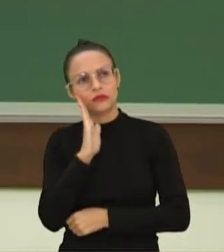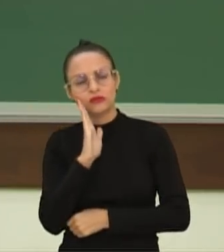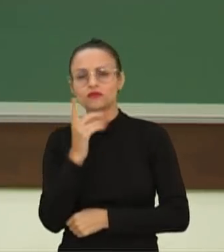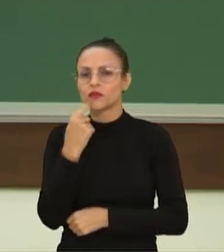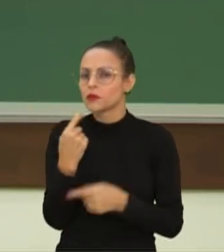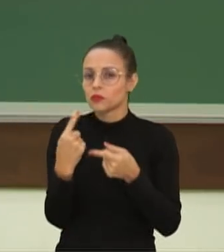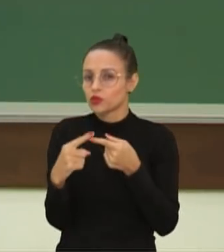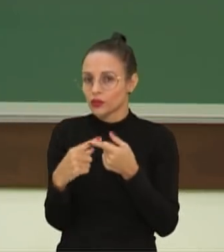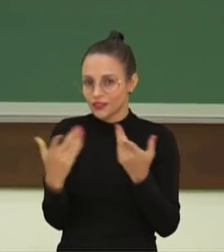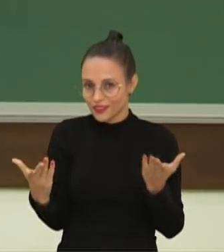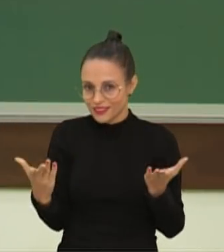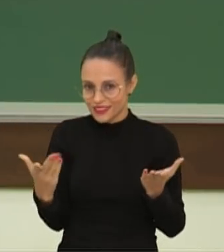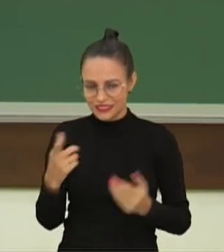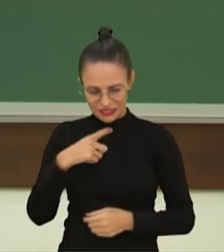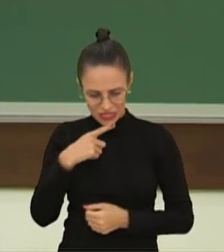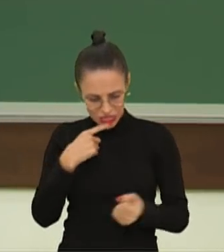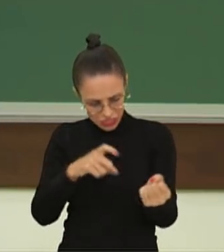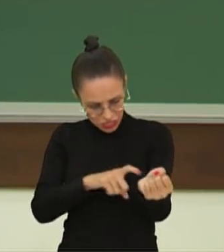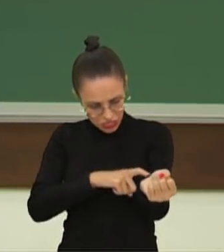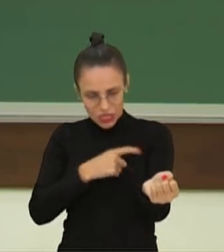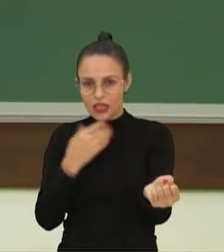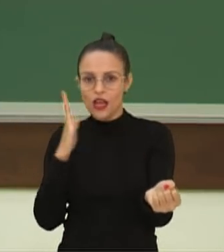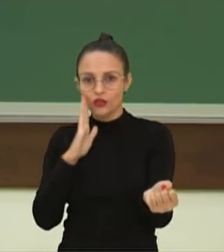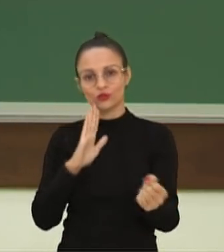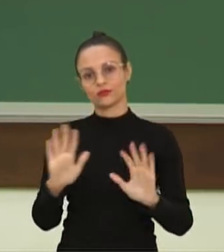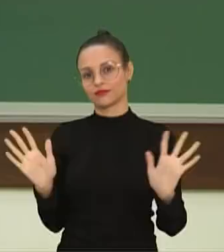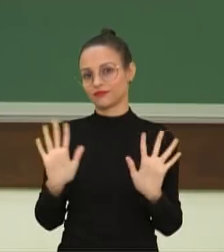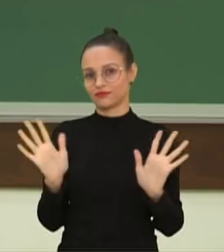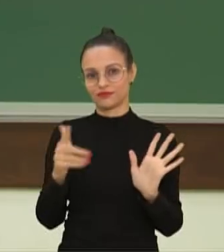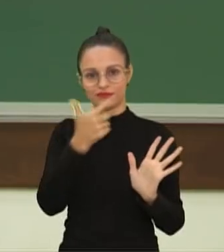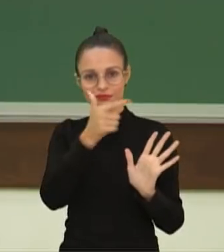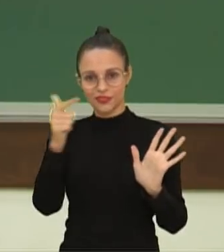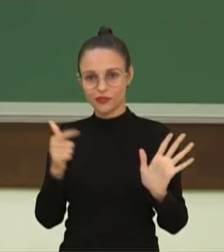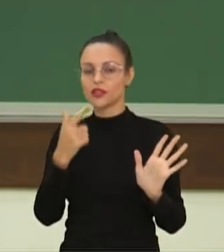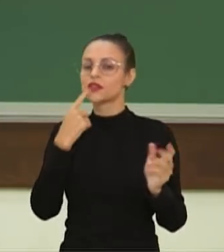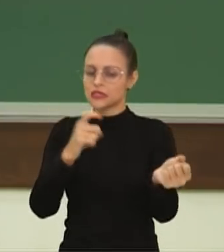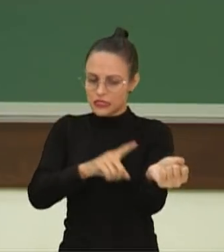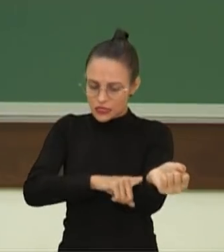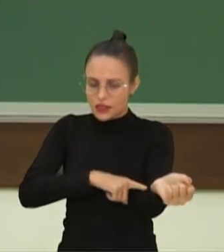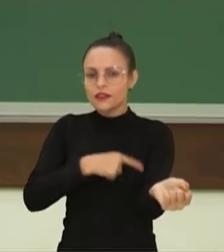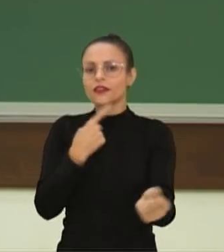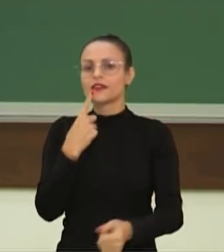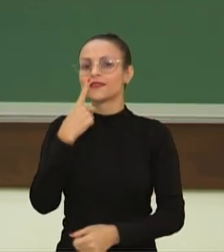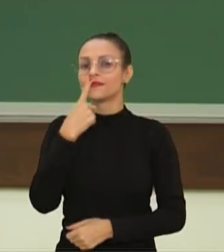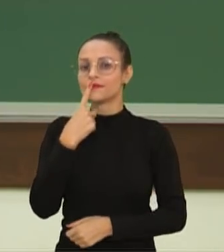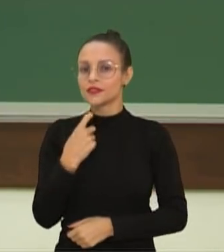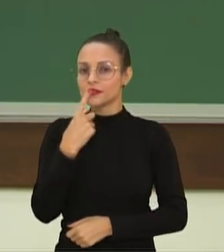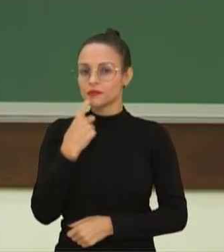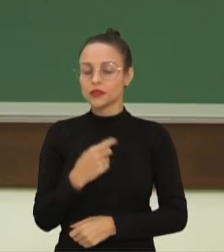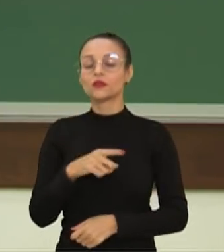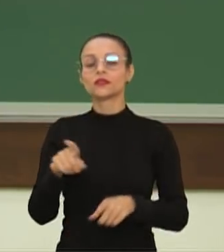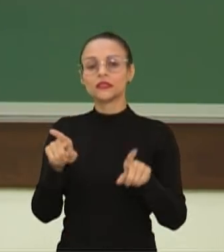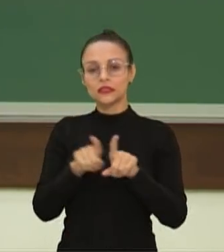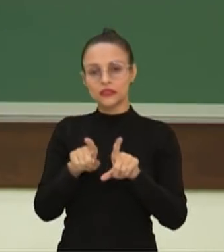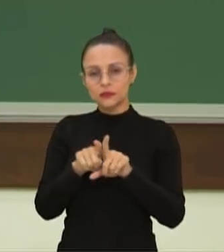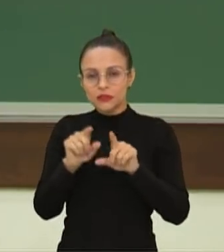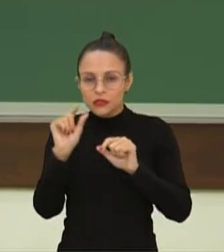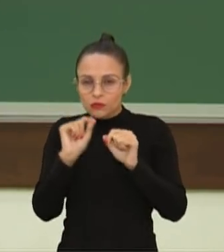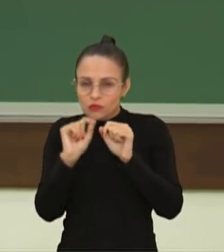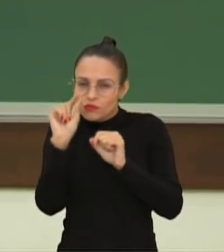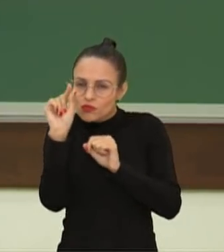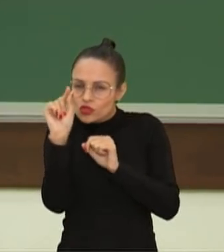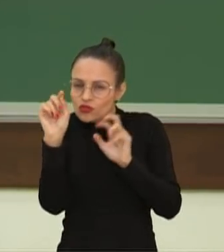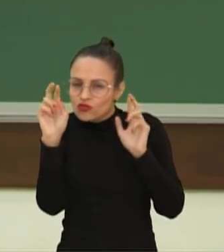outros vermelhos. Nós temos sangue azul? Não, né? O nosso sangue é vermelho. Temos aí uma pequena diferença de